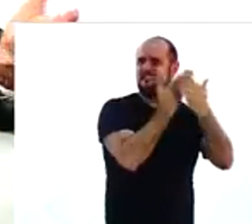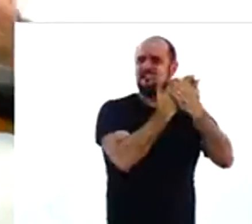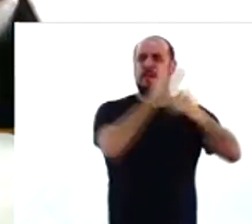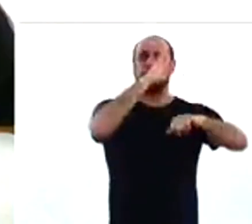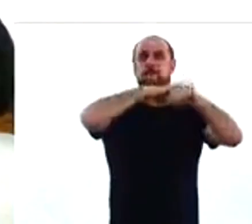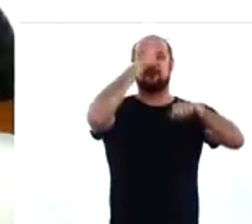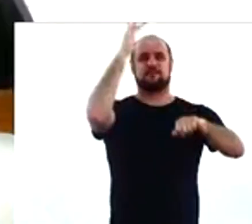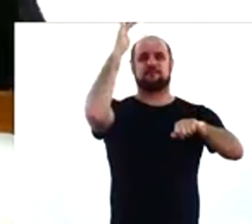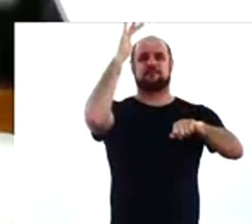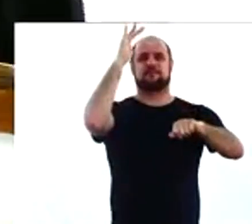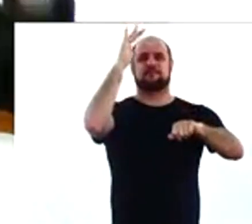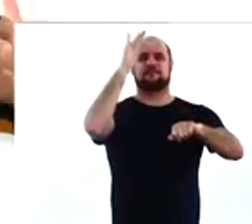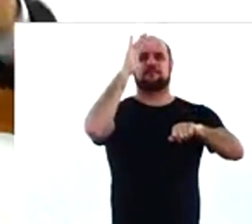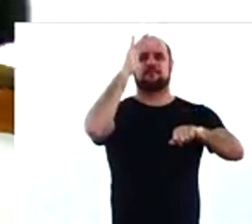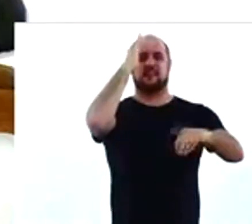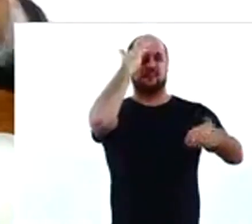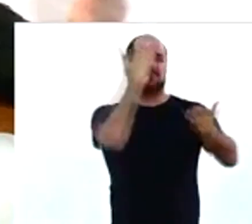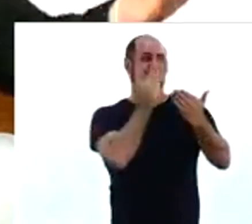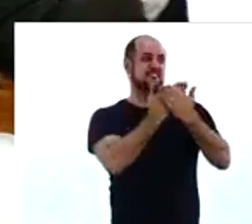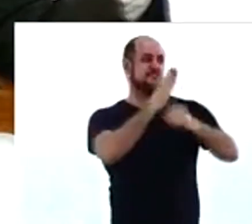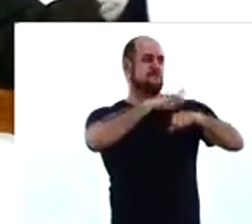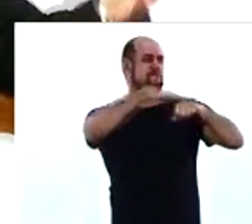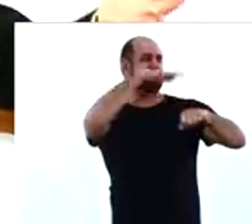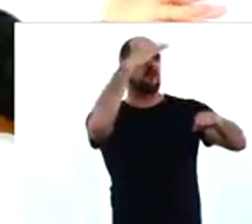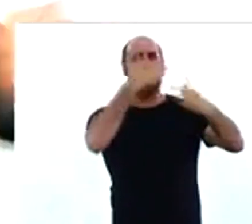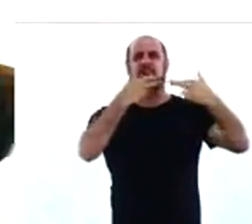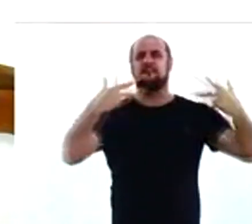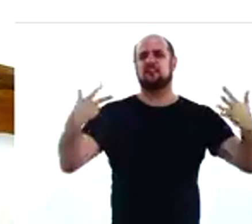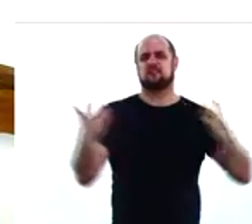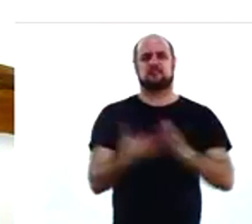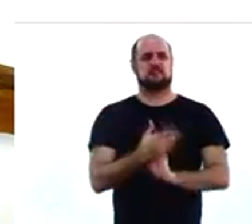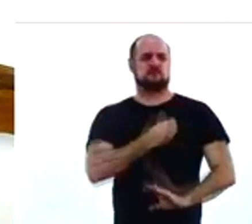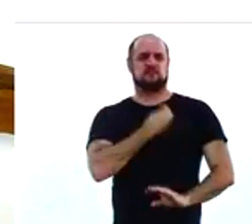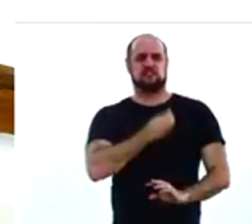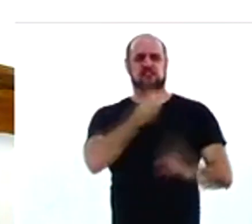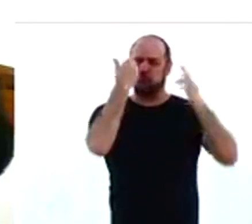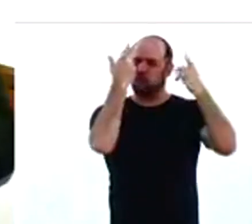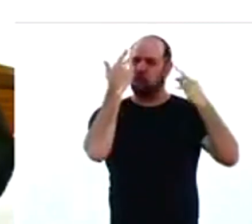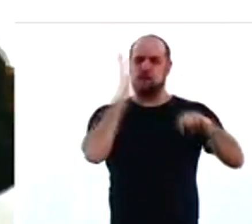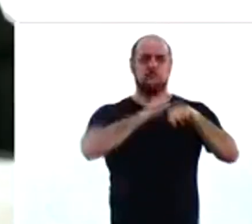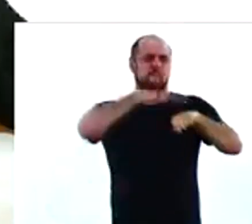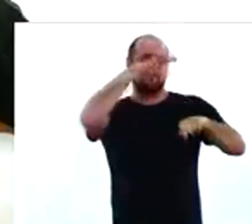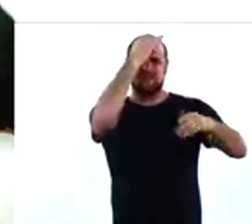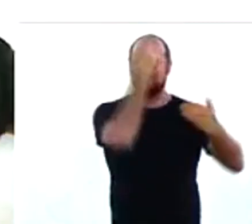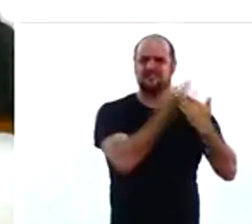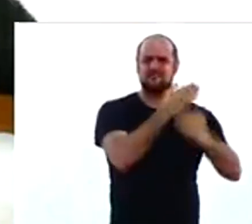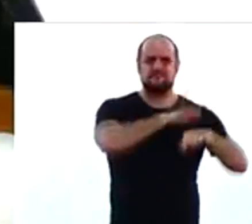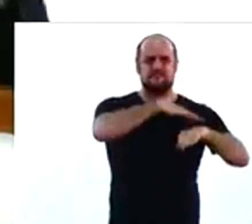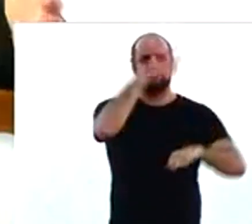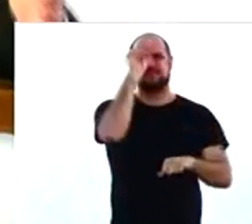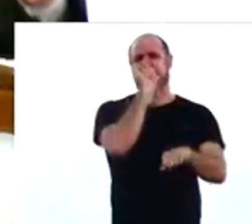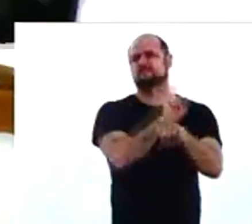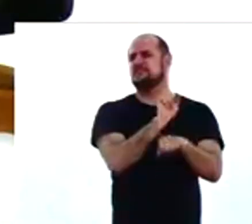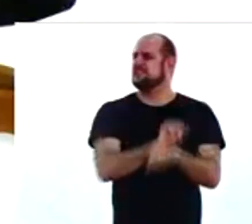olhos, uma certeza que vai além dos fatos normais ou fenomenais. É a esperança